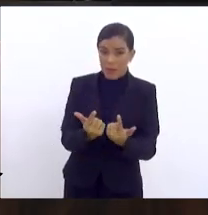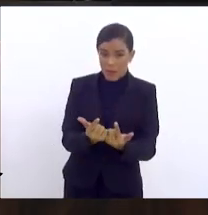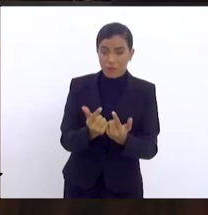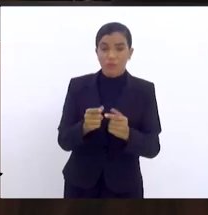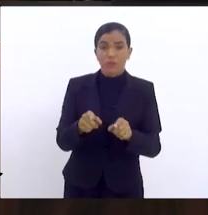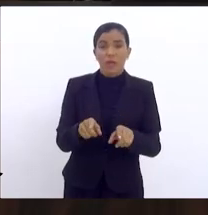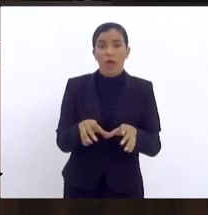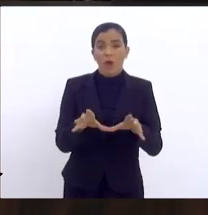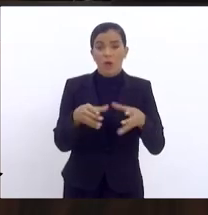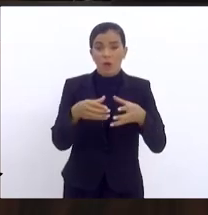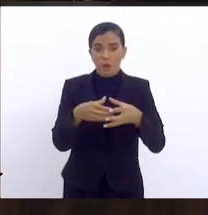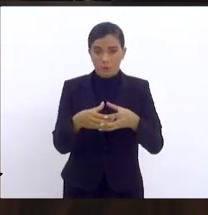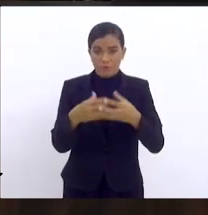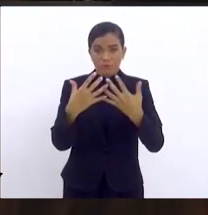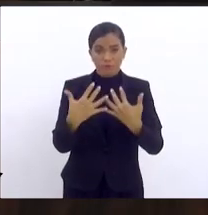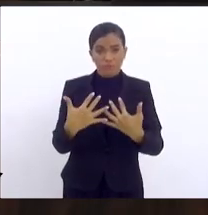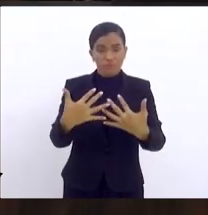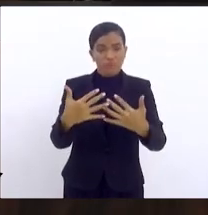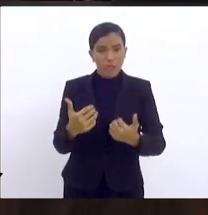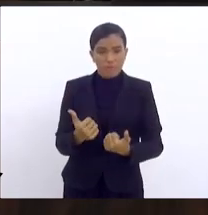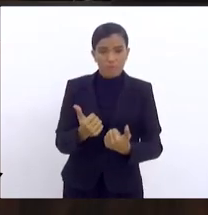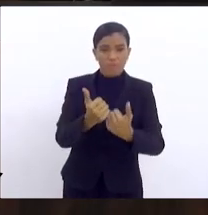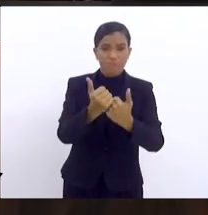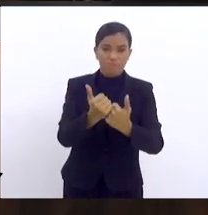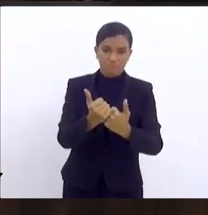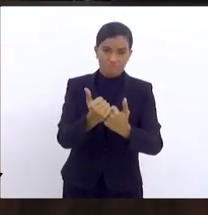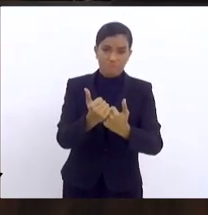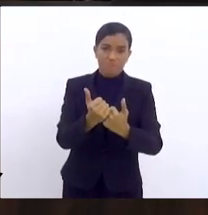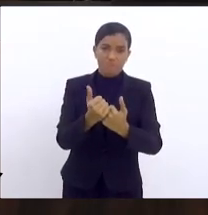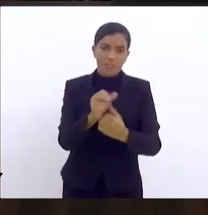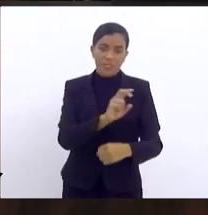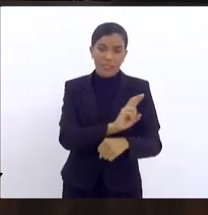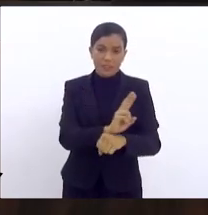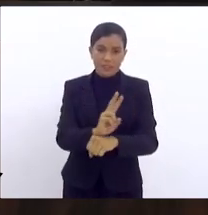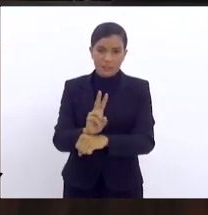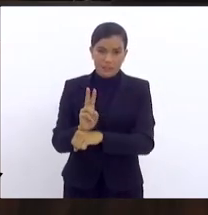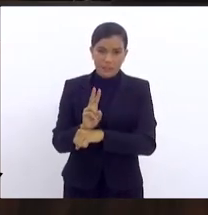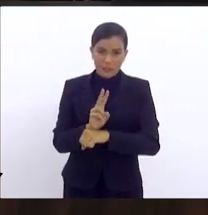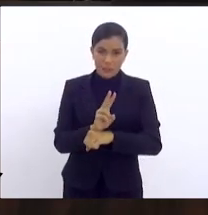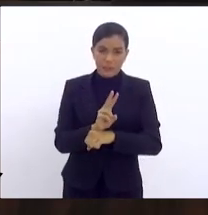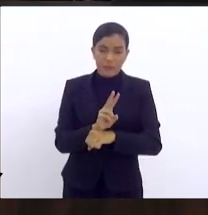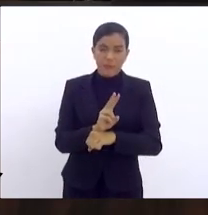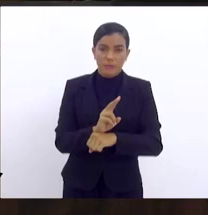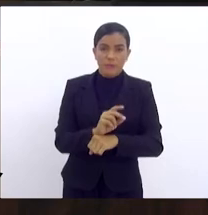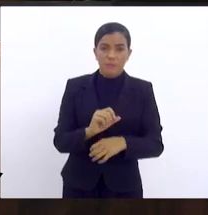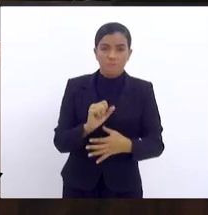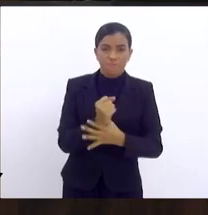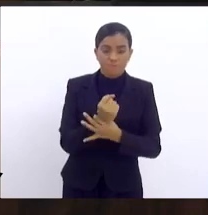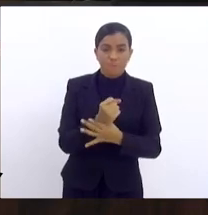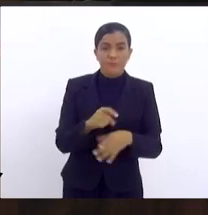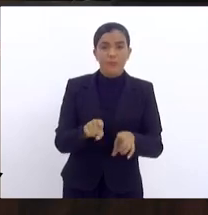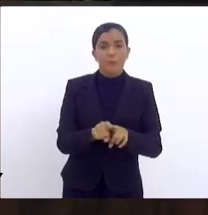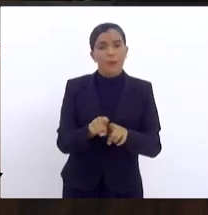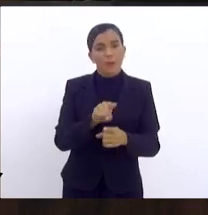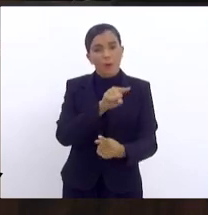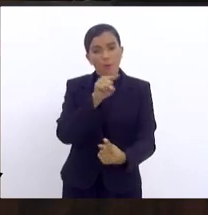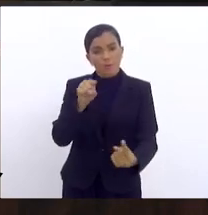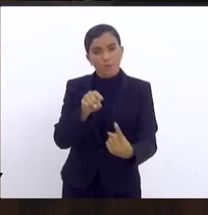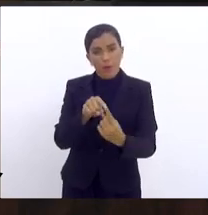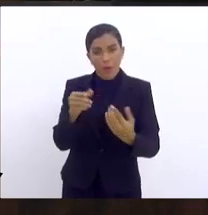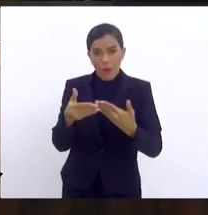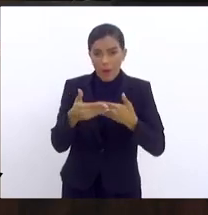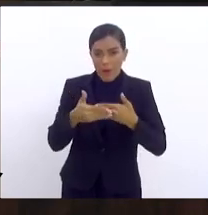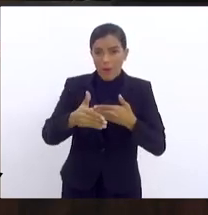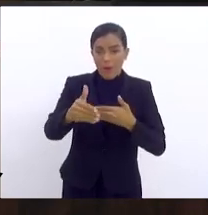está ao lado das forças de segurança essa é uma audiência pública que tem o intuito de fazer com que a partir